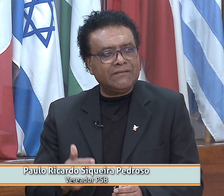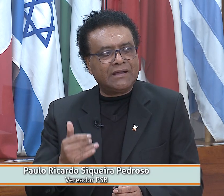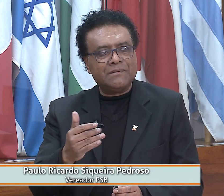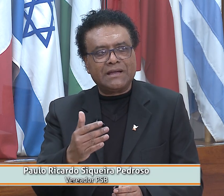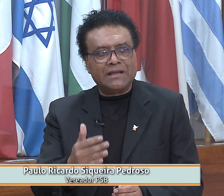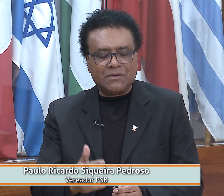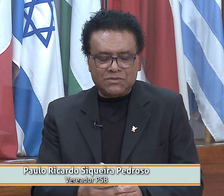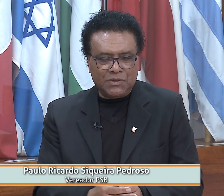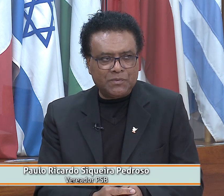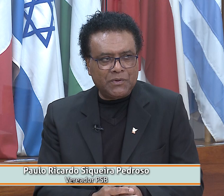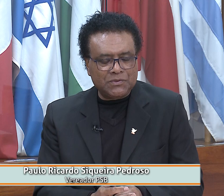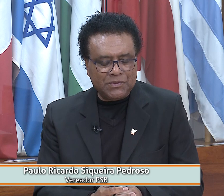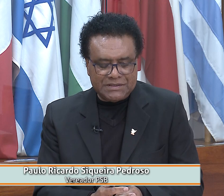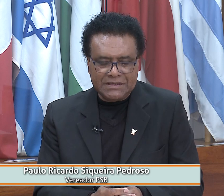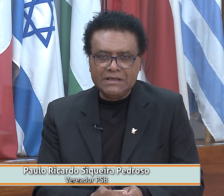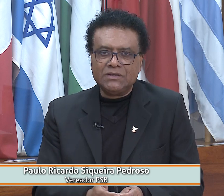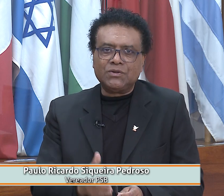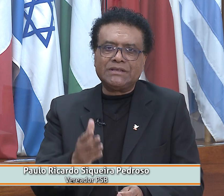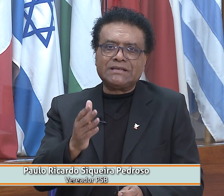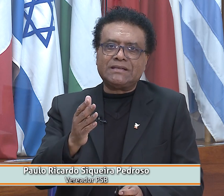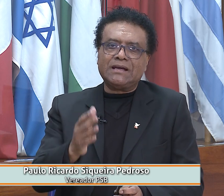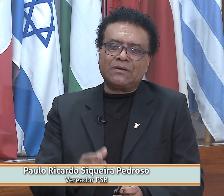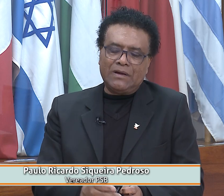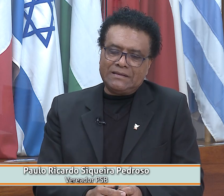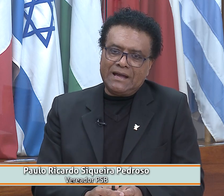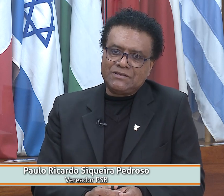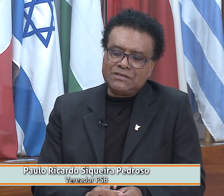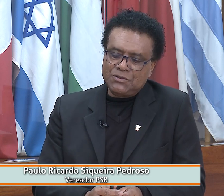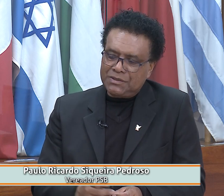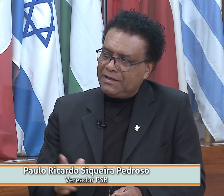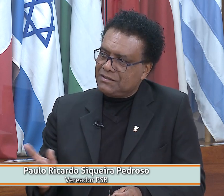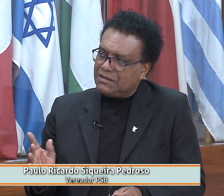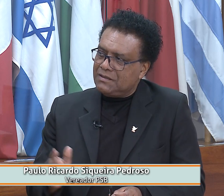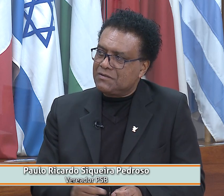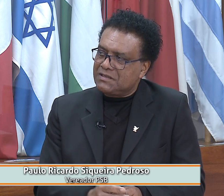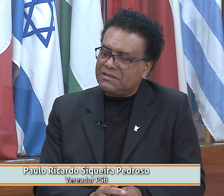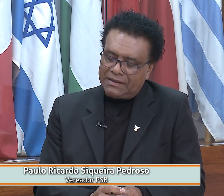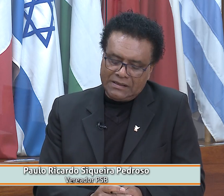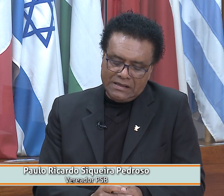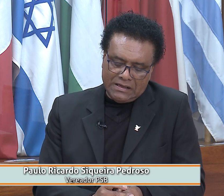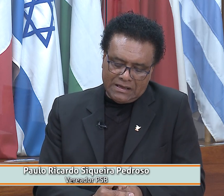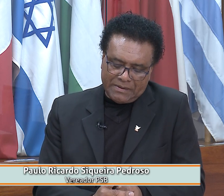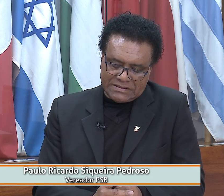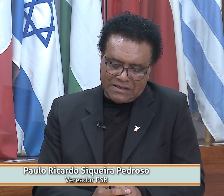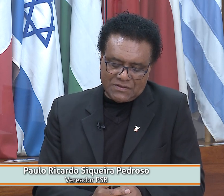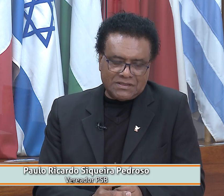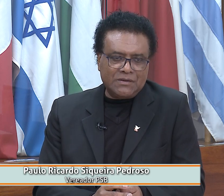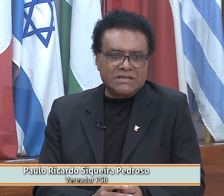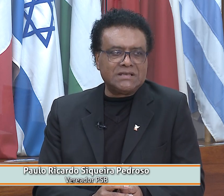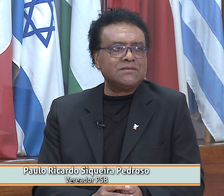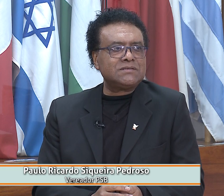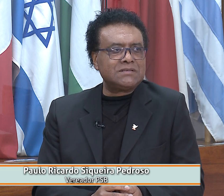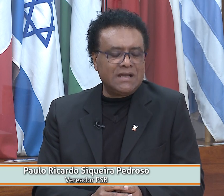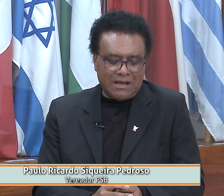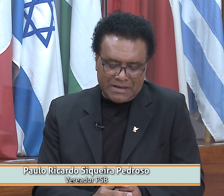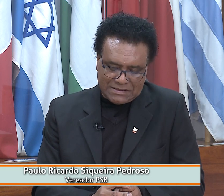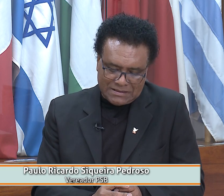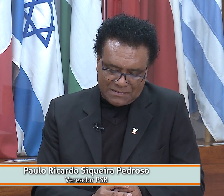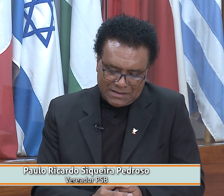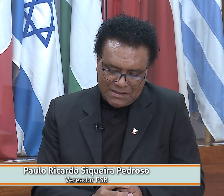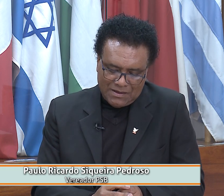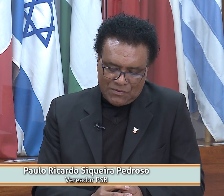na TV Câmara canal 18.2 toda esta qualidade jornalista que vocês têm abraçar você dos Santos